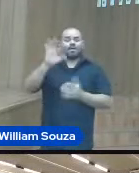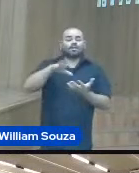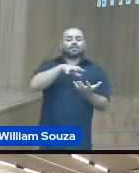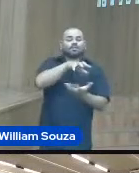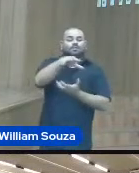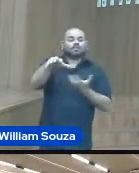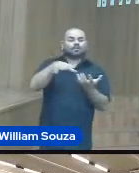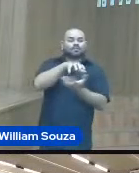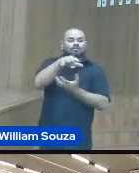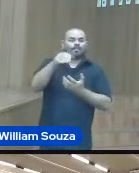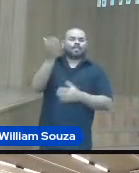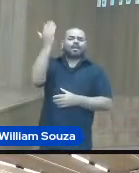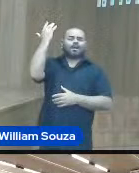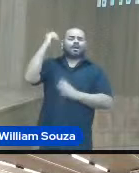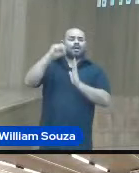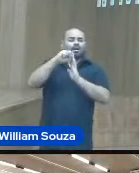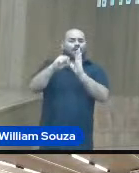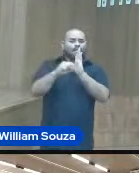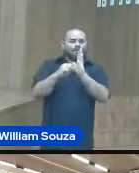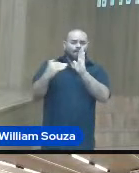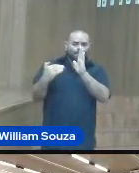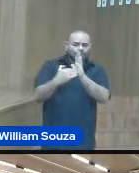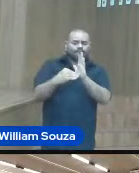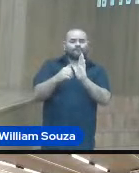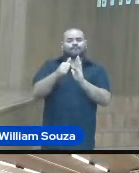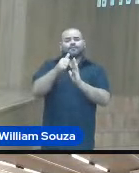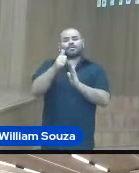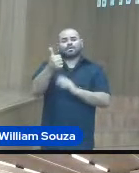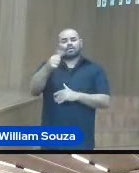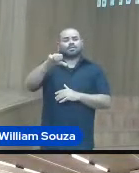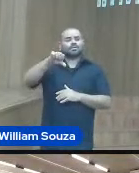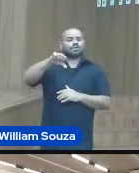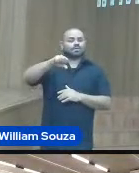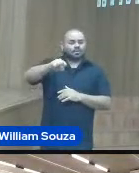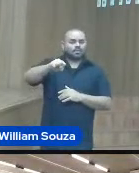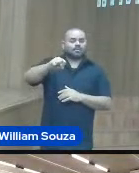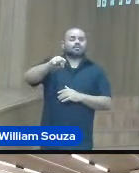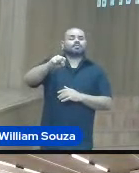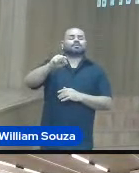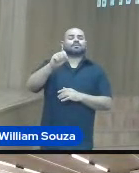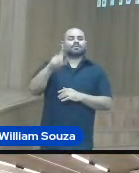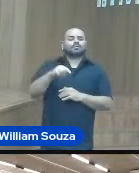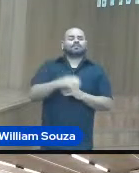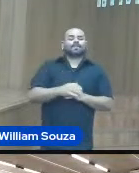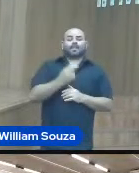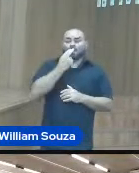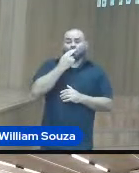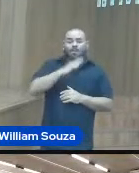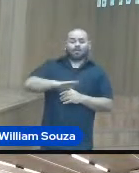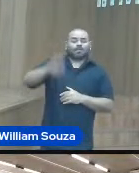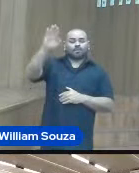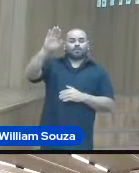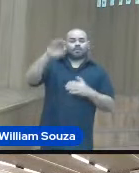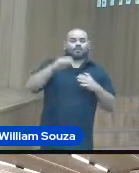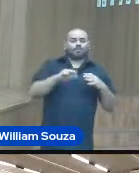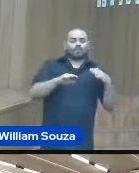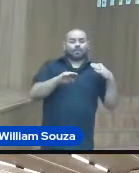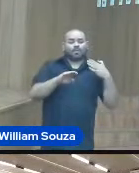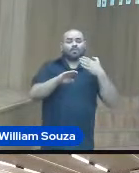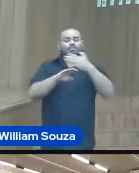que aconteceu no final do século XVIII. Aí, quando Hitler invadiu a